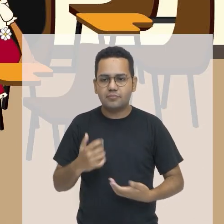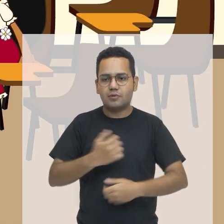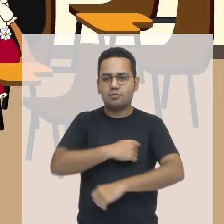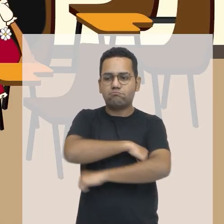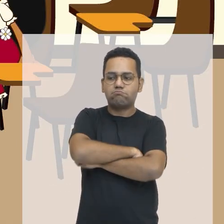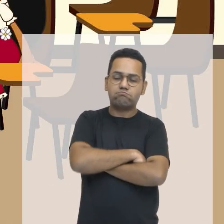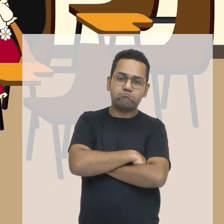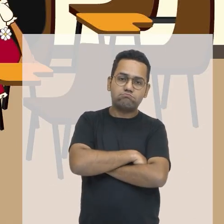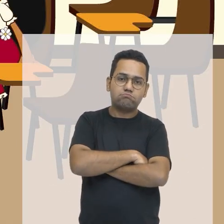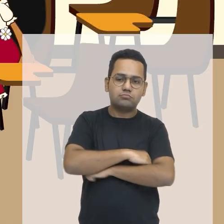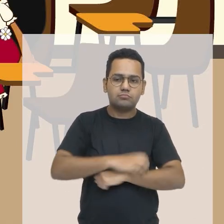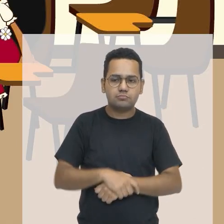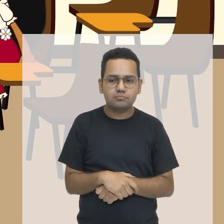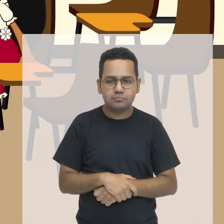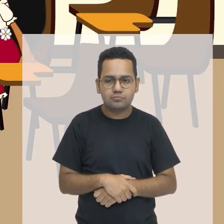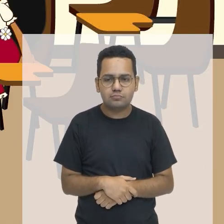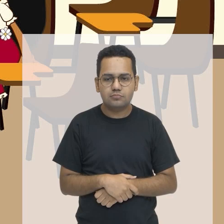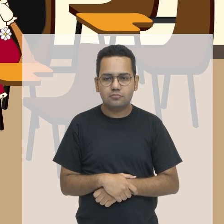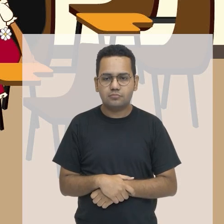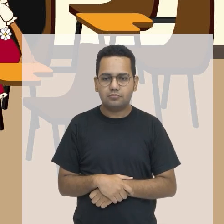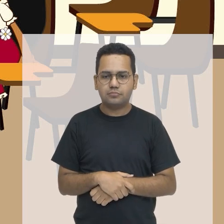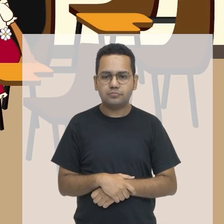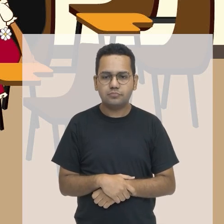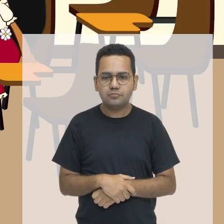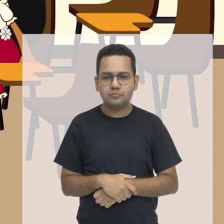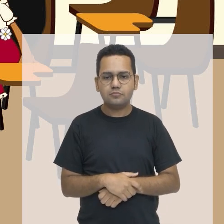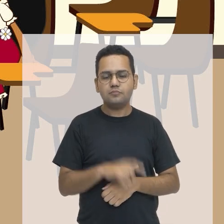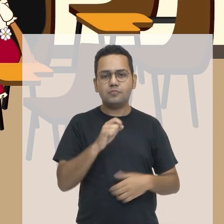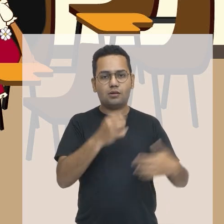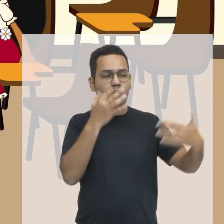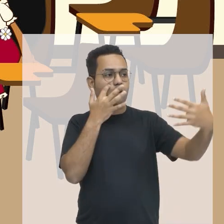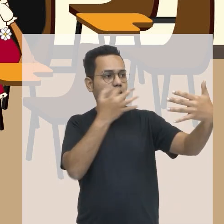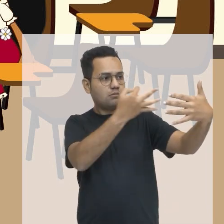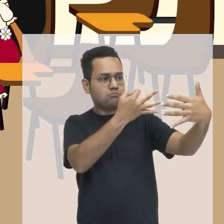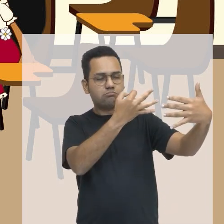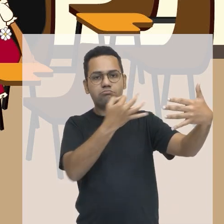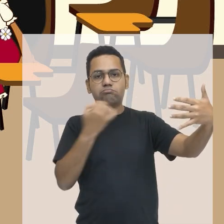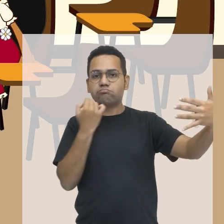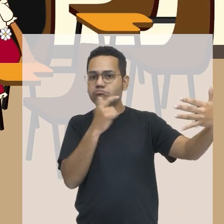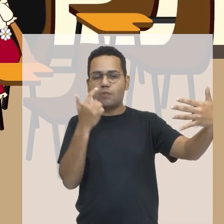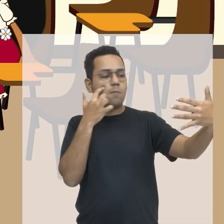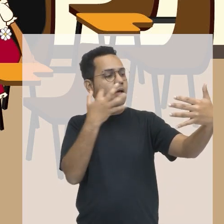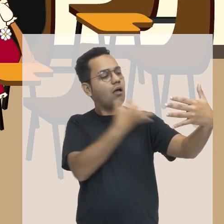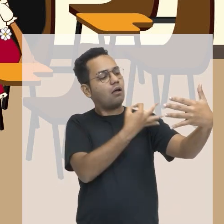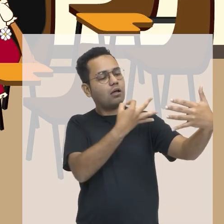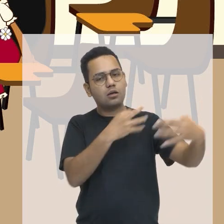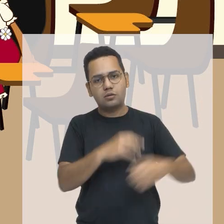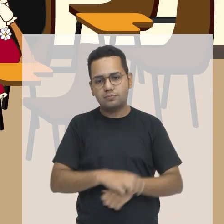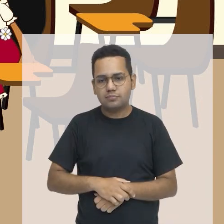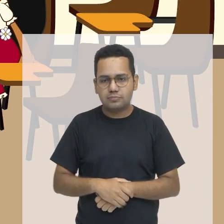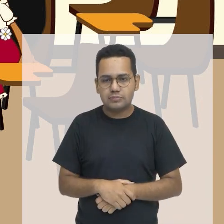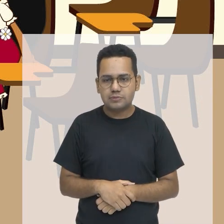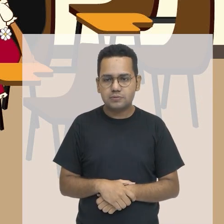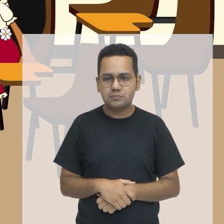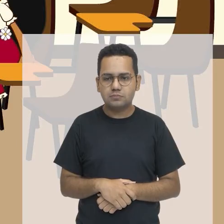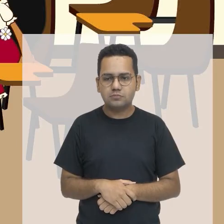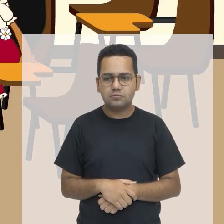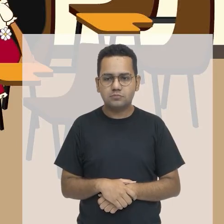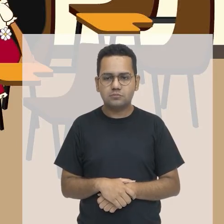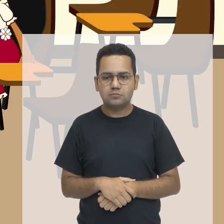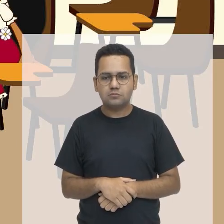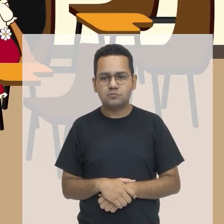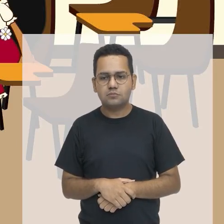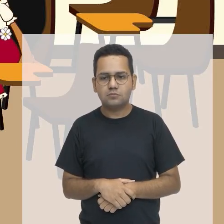arms, e falta de contato visual, como está ocorrendo, pode indicar, então, pode ser um sinal